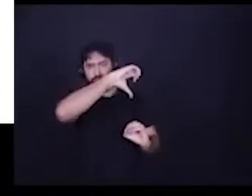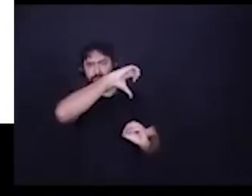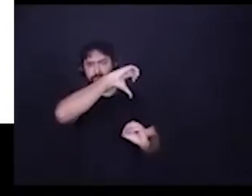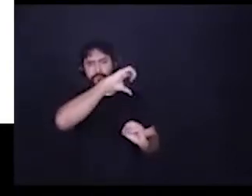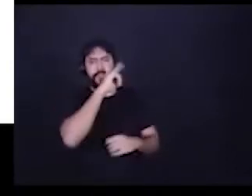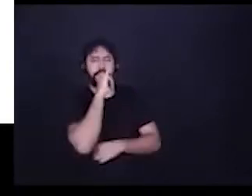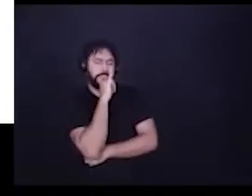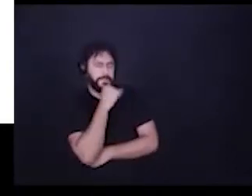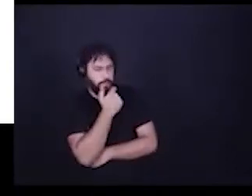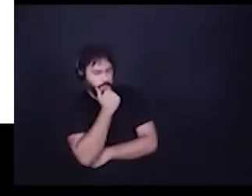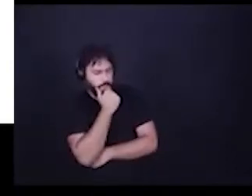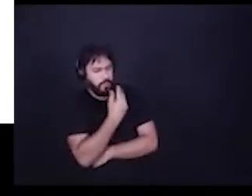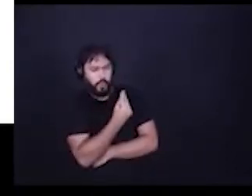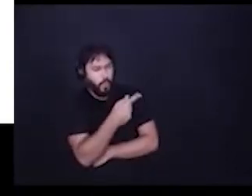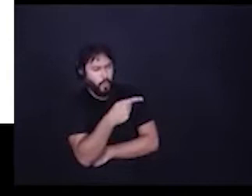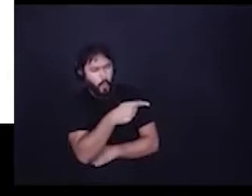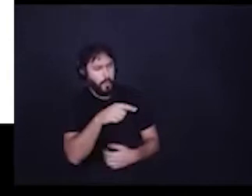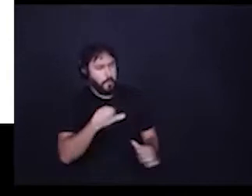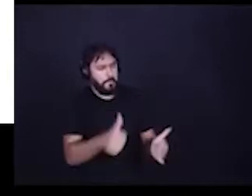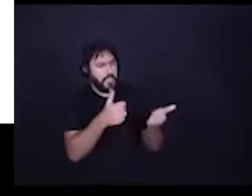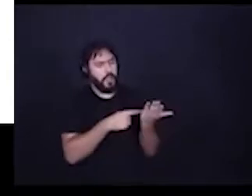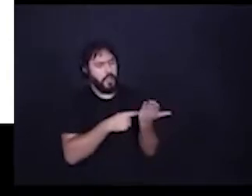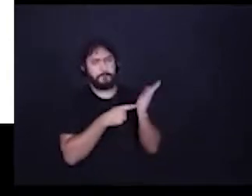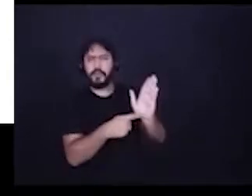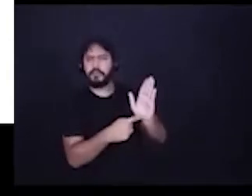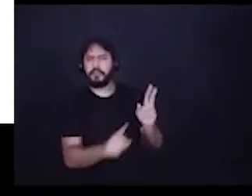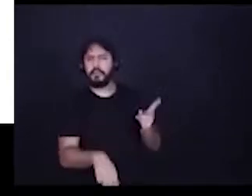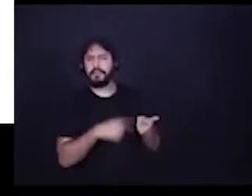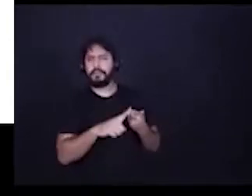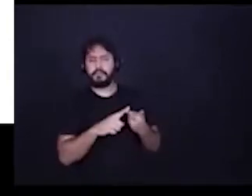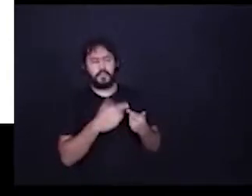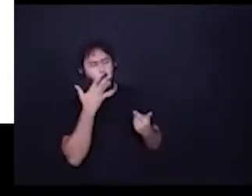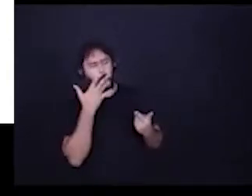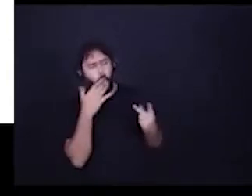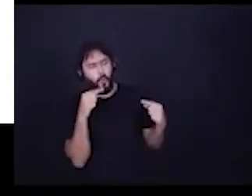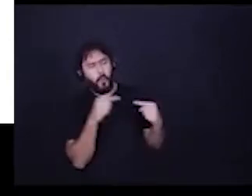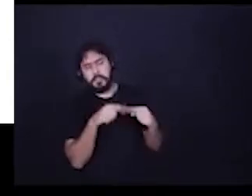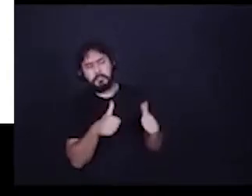Perguntas sobre como ele pode ser melhor representado, perguntas sobre que cor faz sentido, que forma